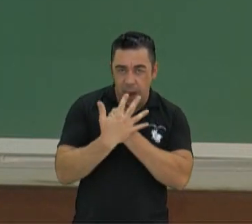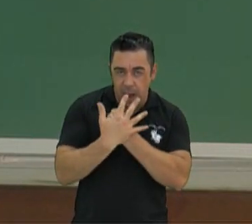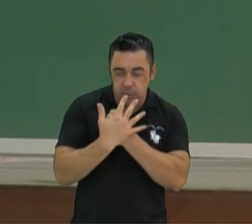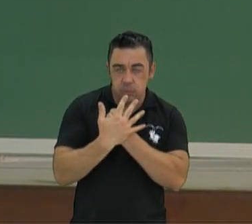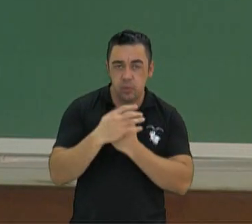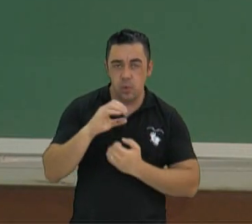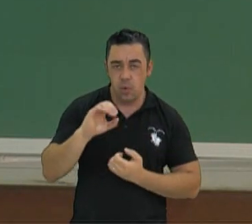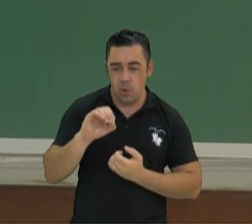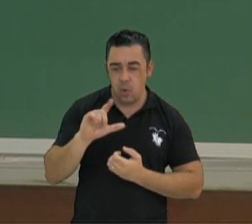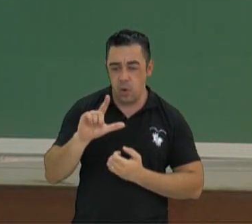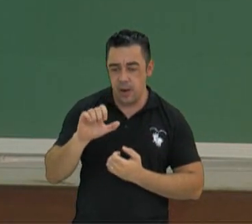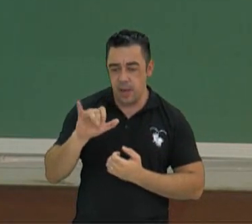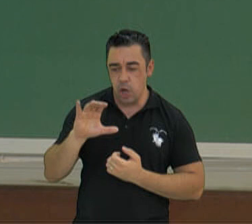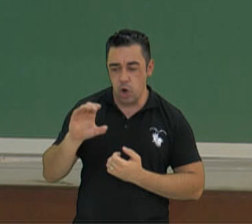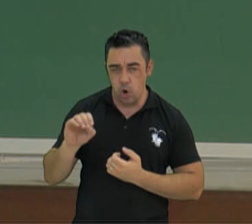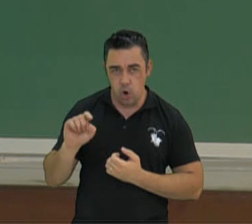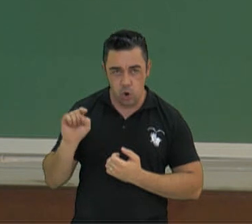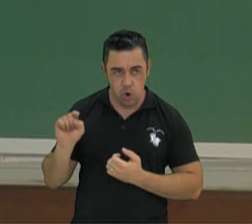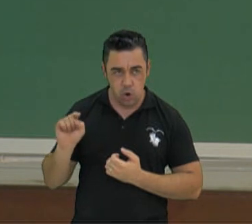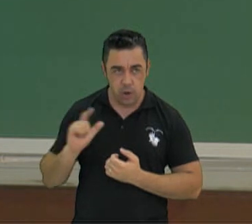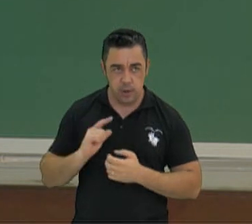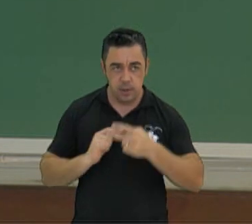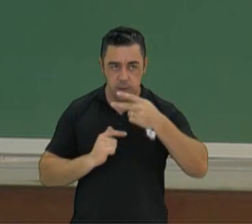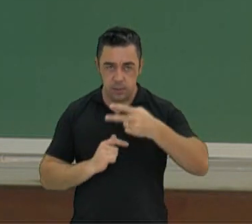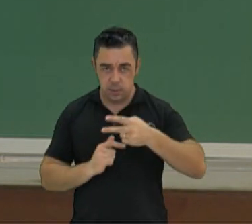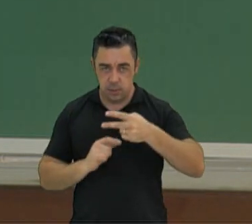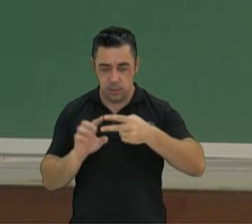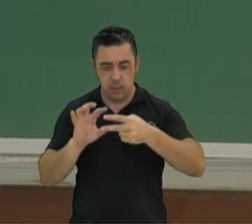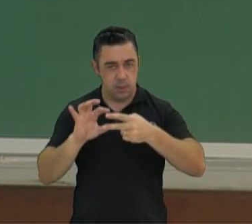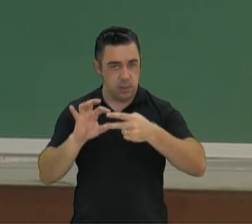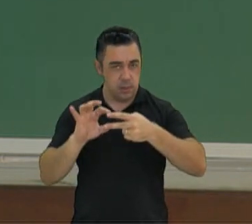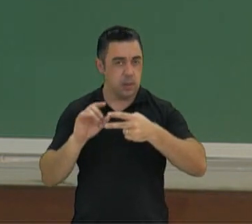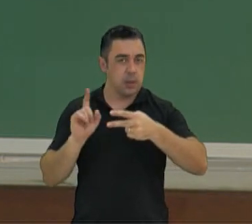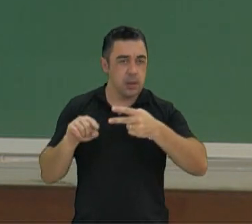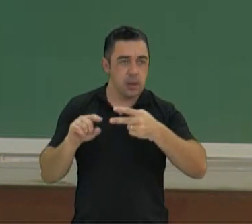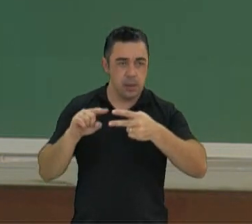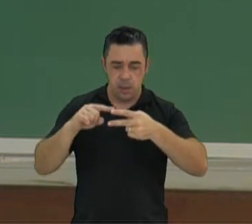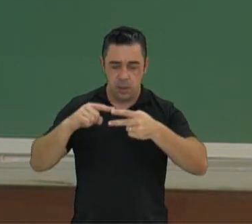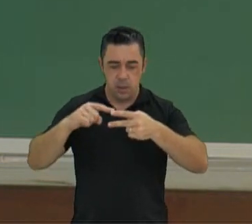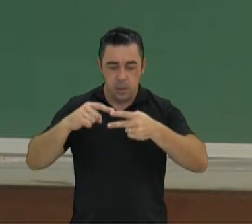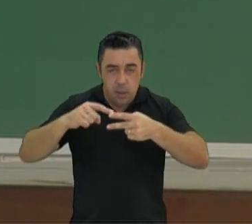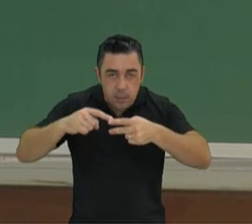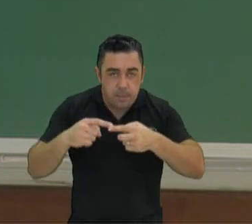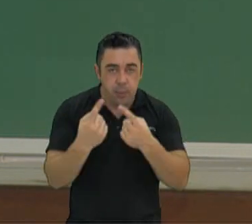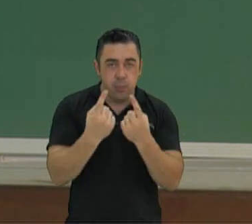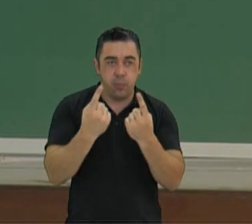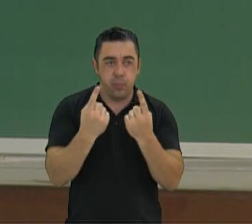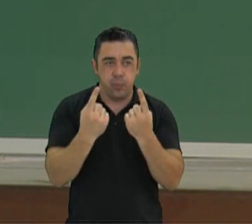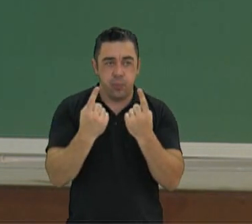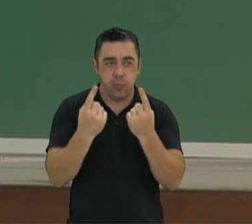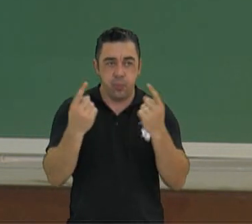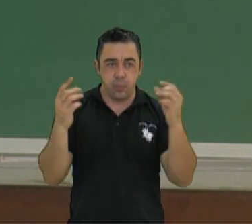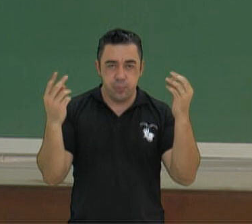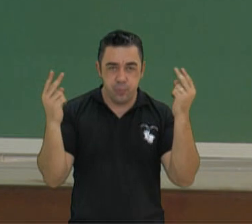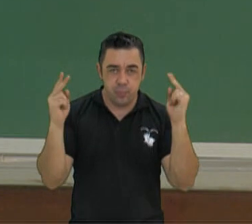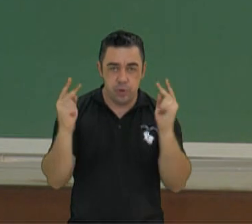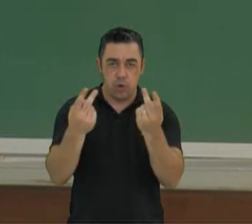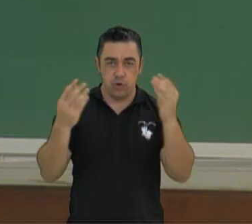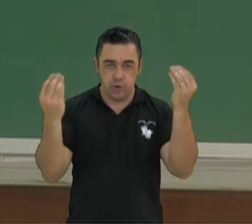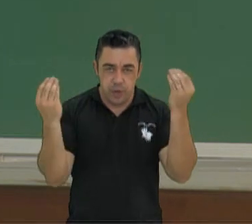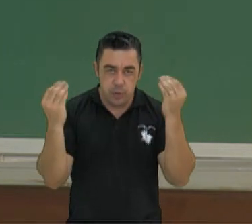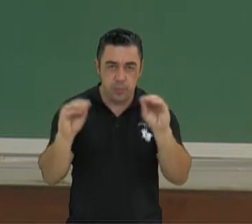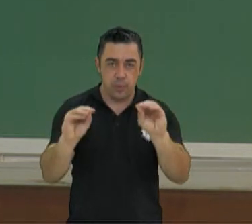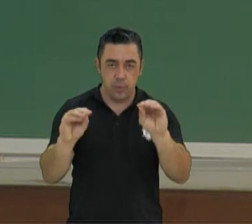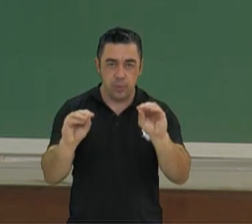Então ele apresenta a insaturação e essa insaturação é quebrada para a adição de